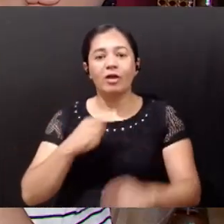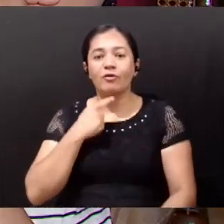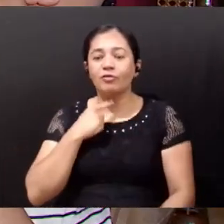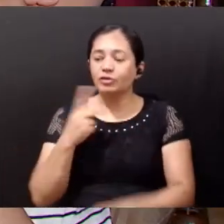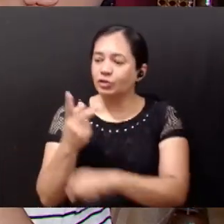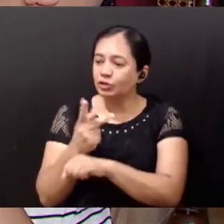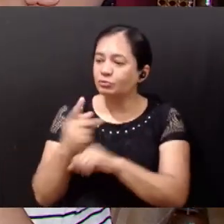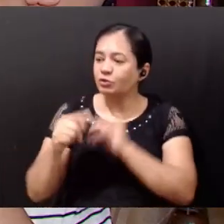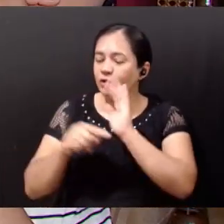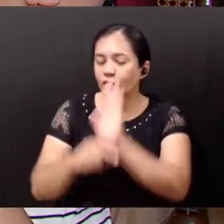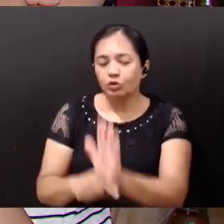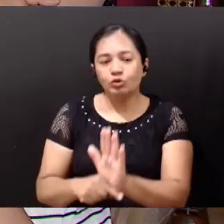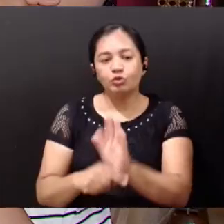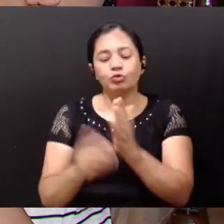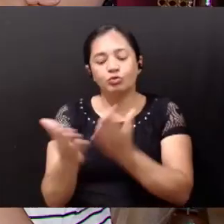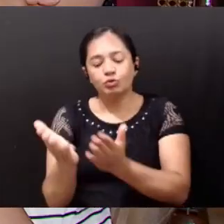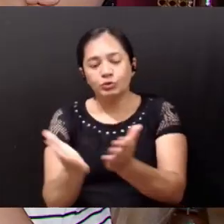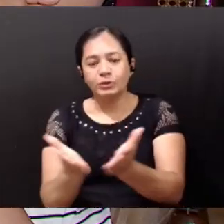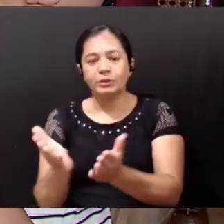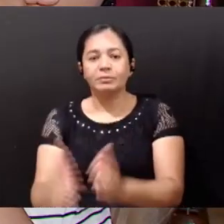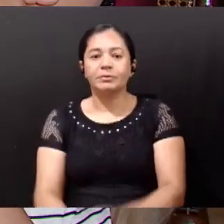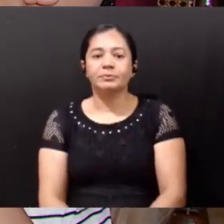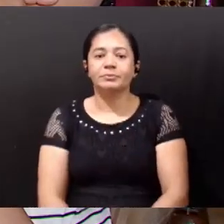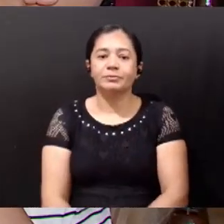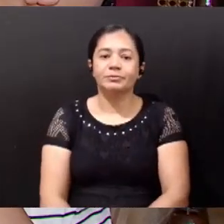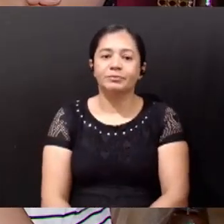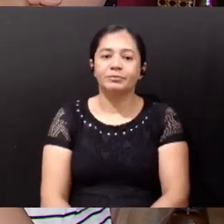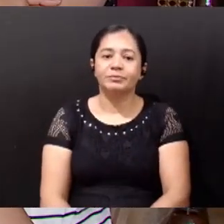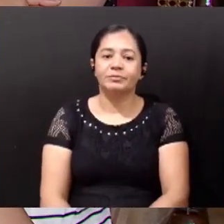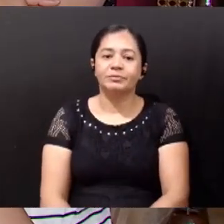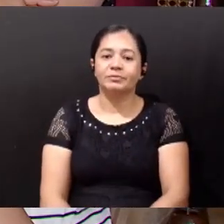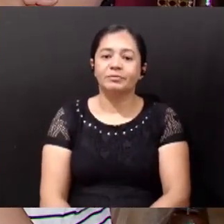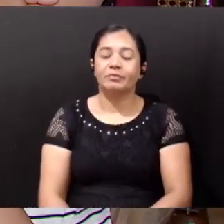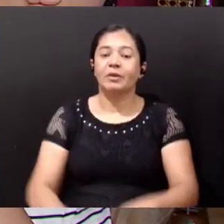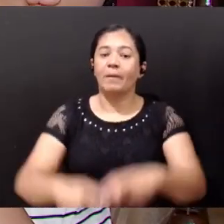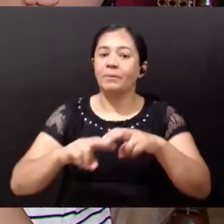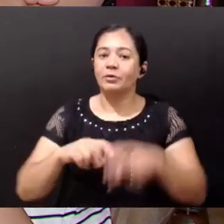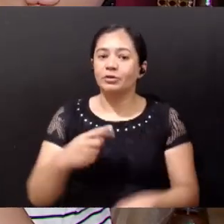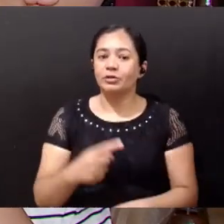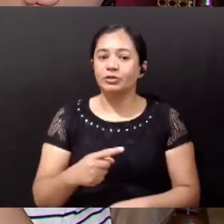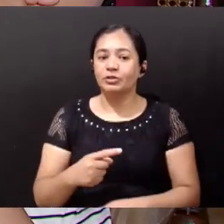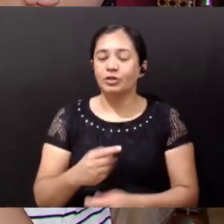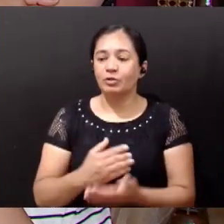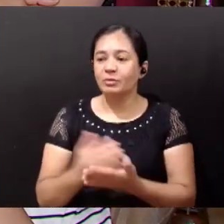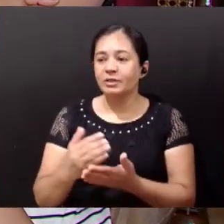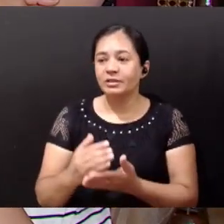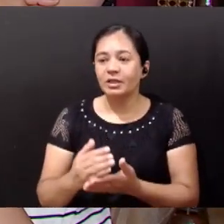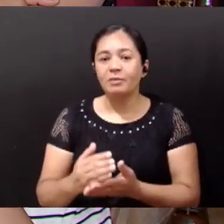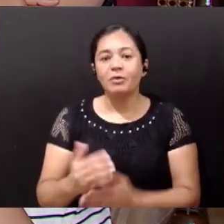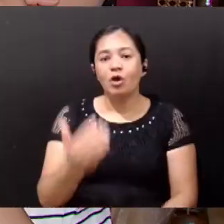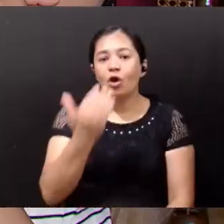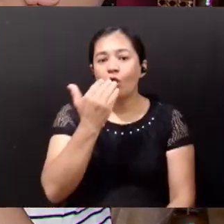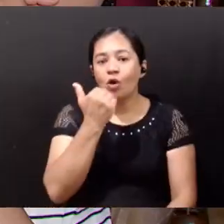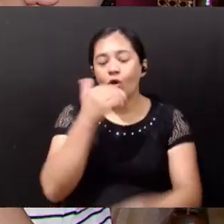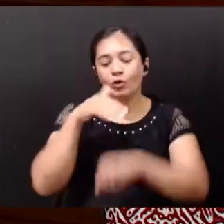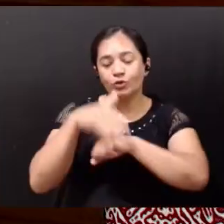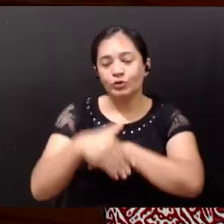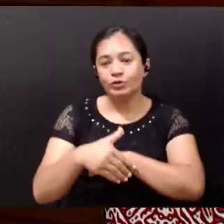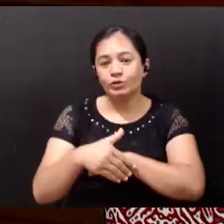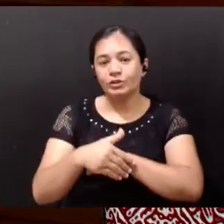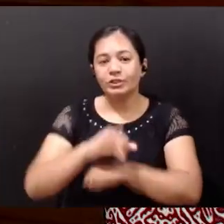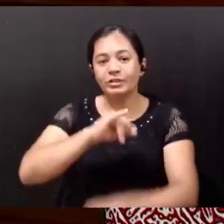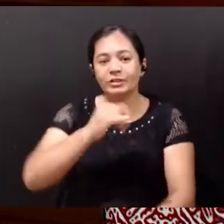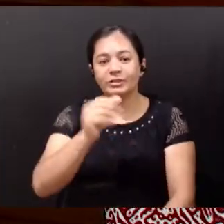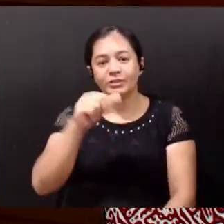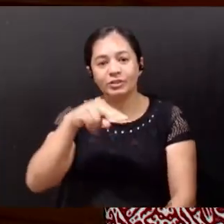um tratamento. E aí que vieram os jantares, que a gente chama de pescaria, né, para despertar neles a